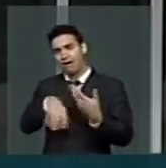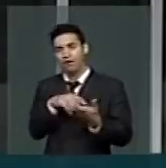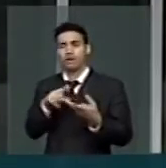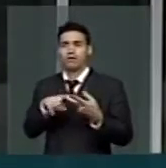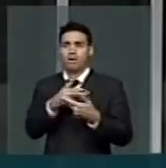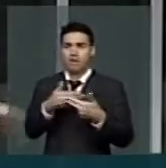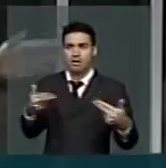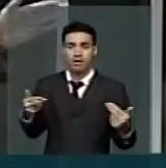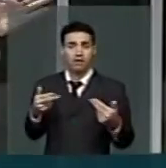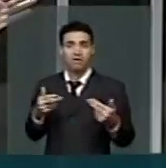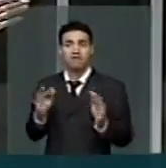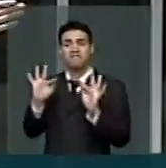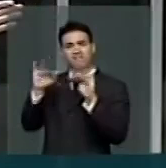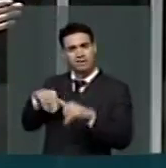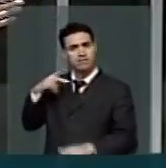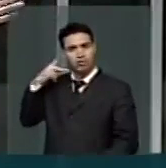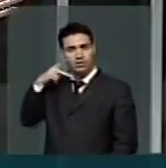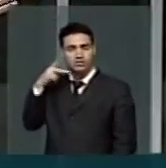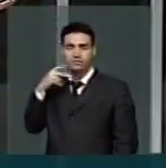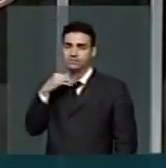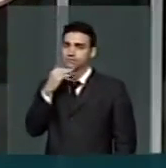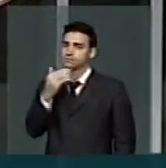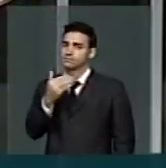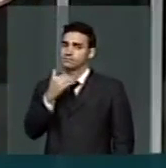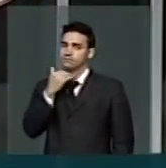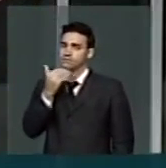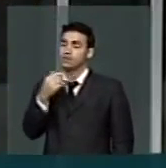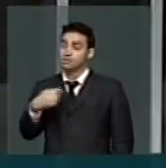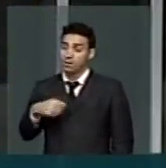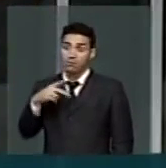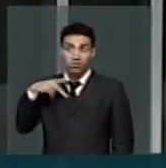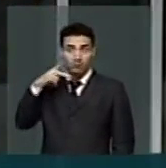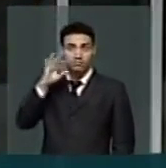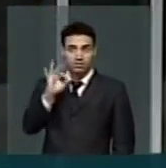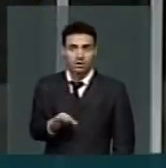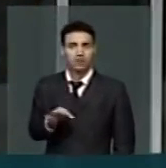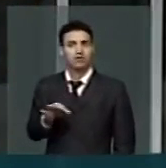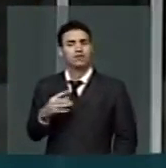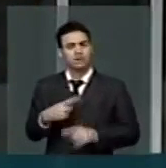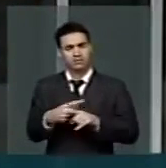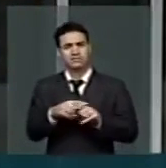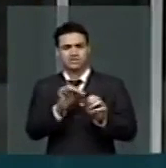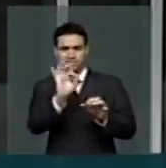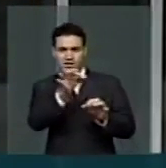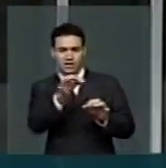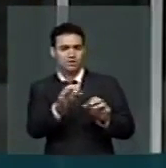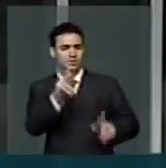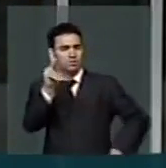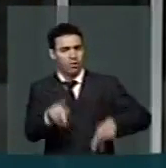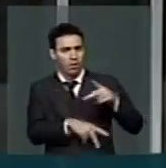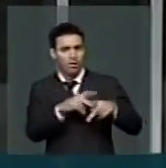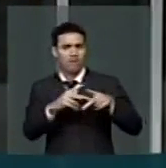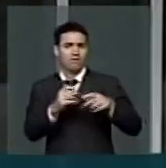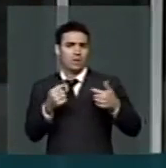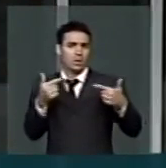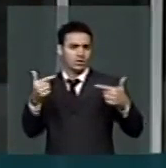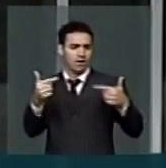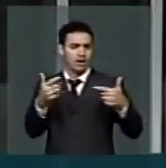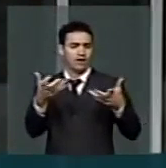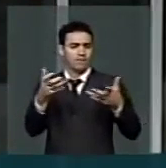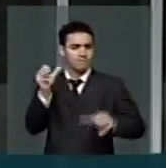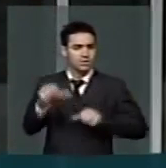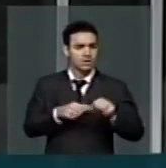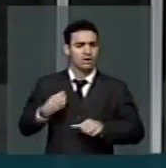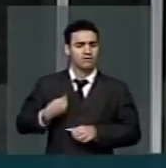são permanentes e que fazem parte de uma história de luta de um povo para melhorar suas condições de vida, que elas